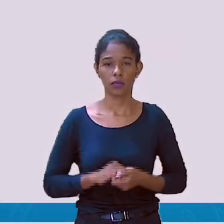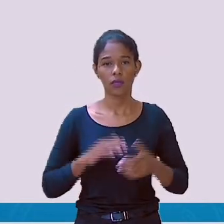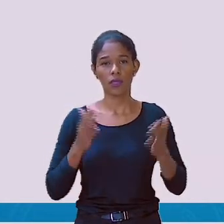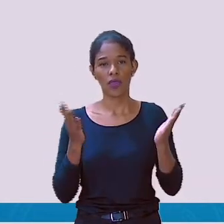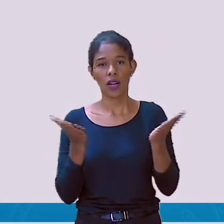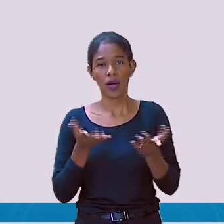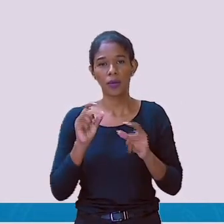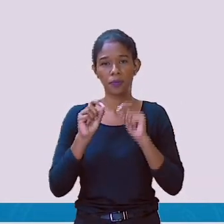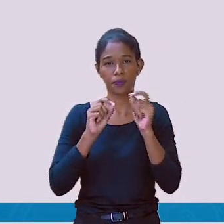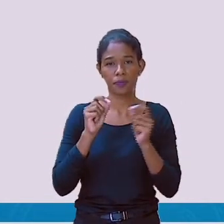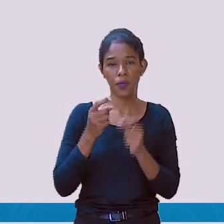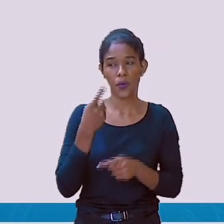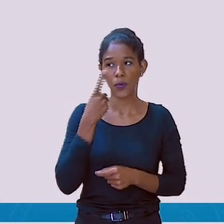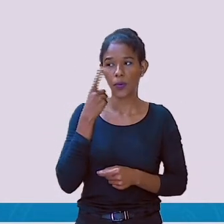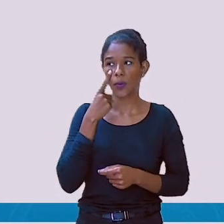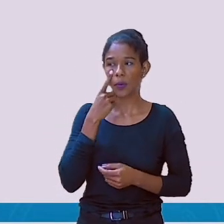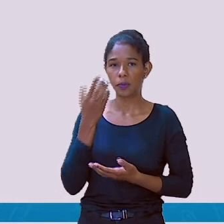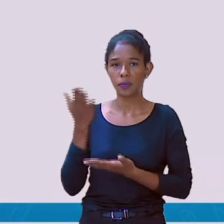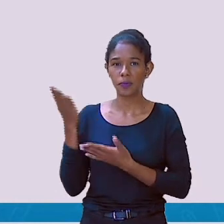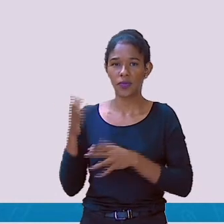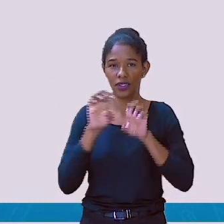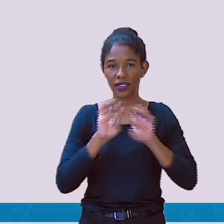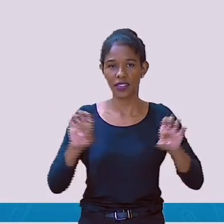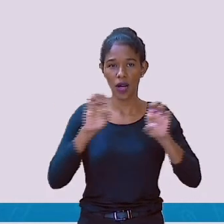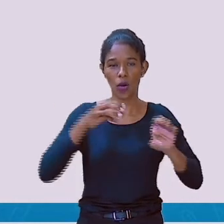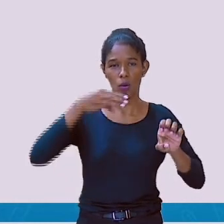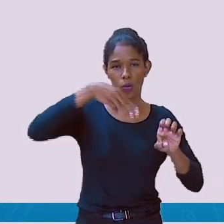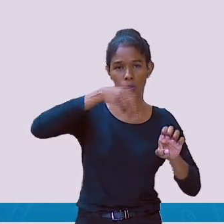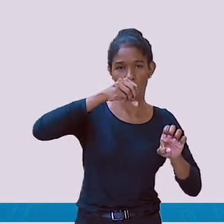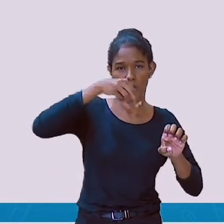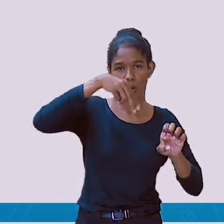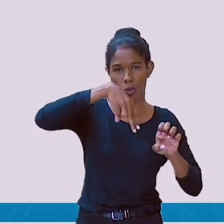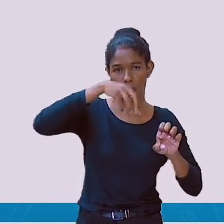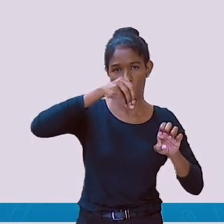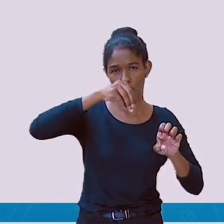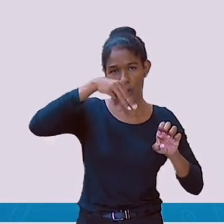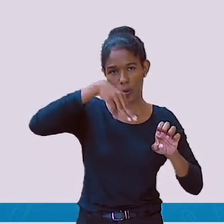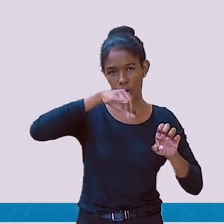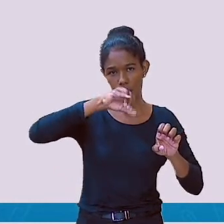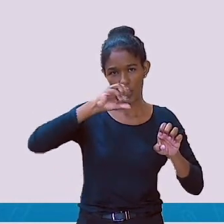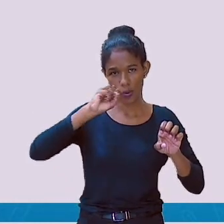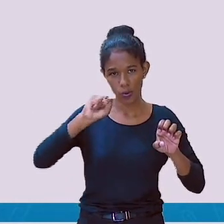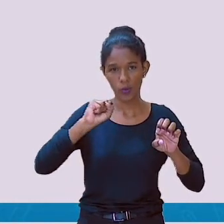Observe os monômios. 7x ao quadrado.